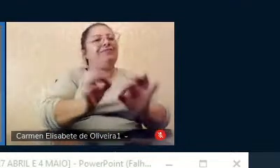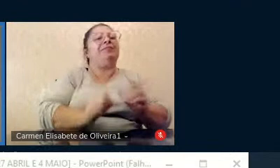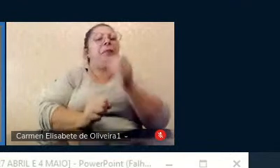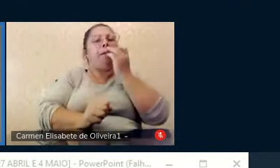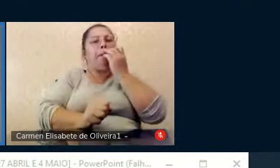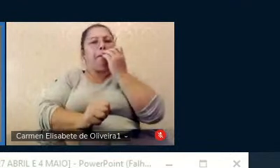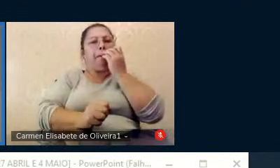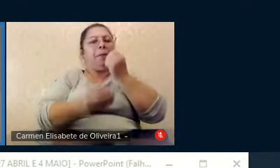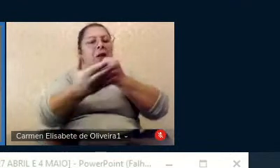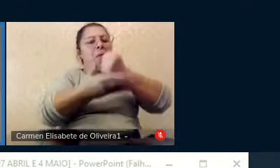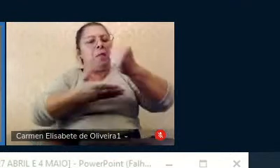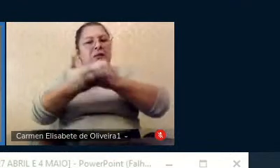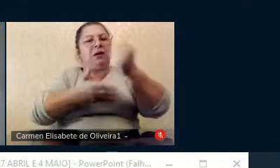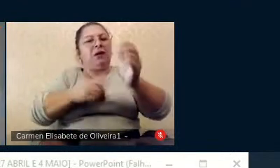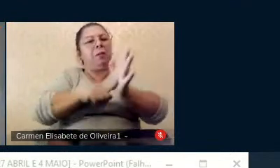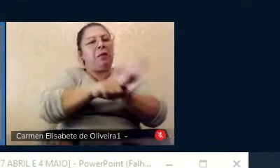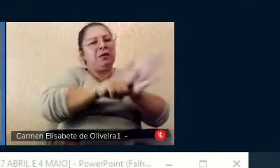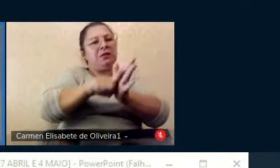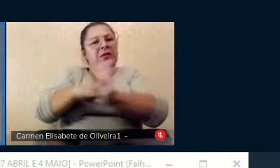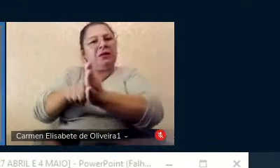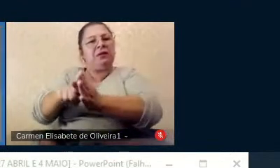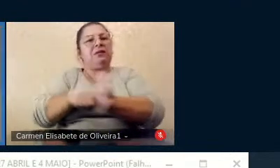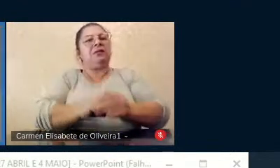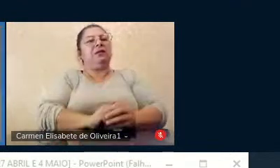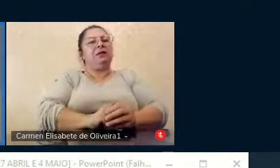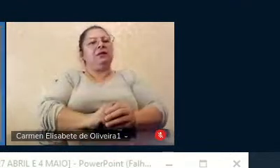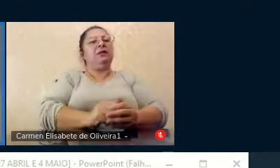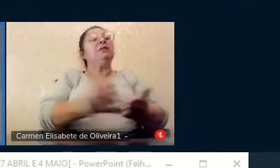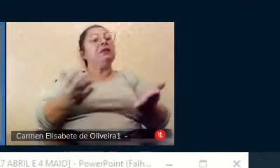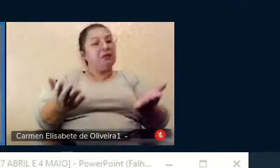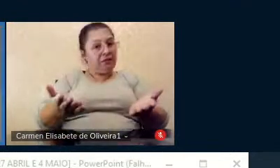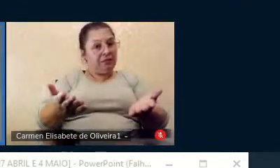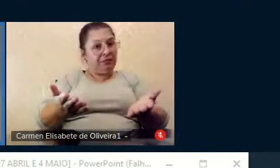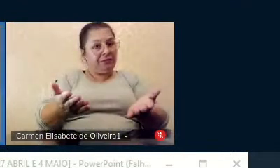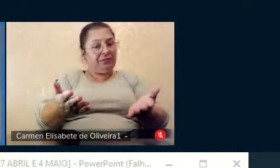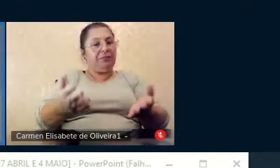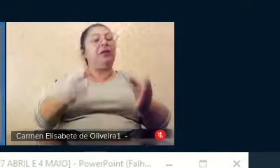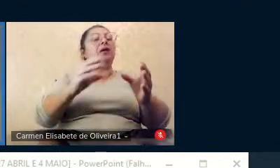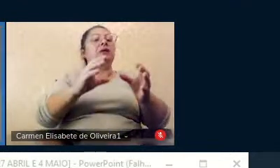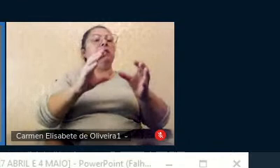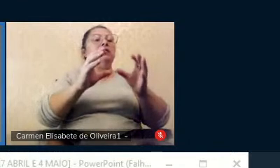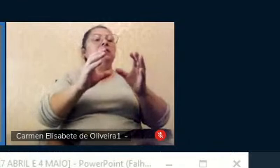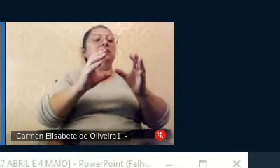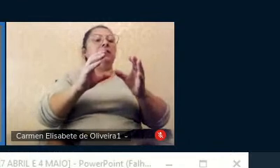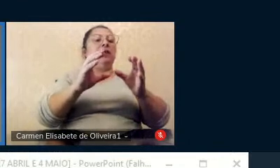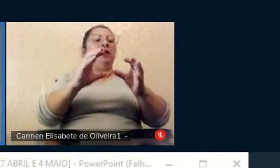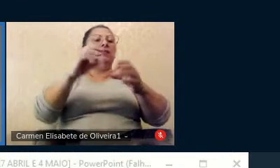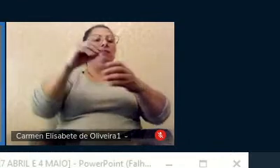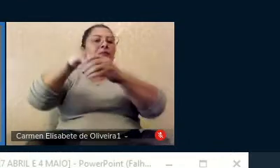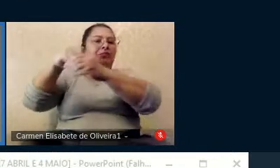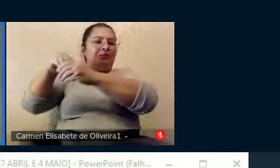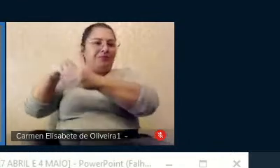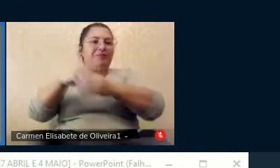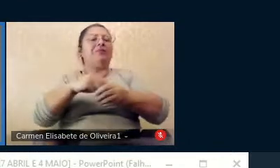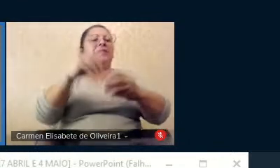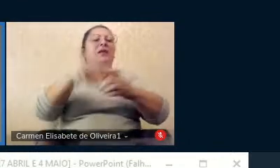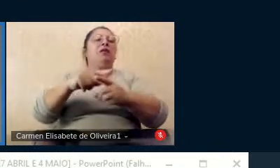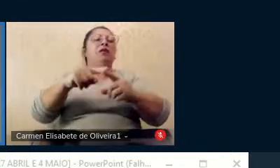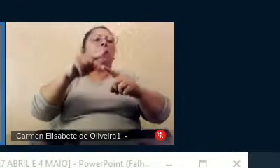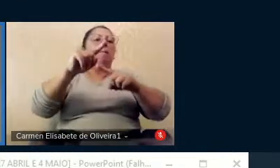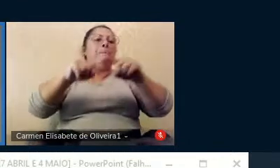base em algumas pesquisas. Então, esses são os conteúdos que nós trabalharemos no módulo 1,